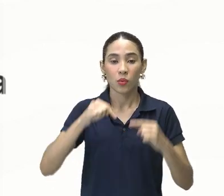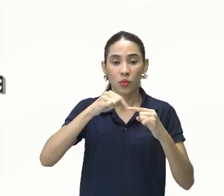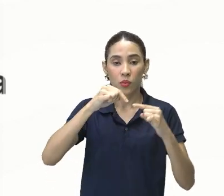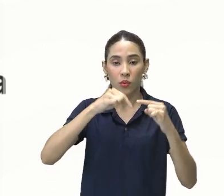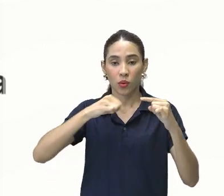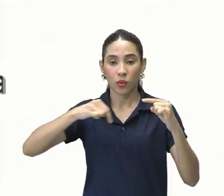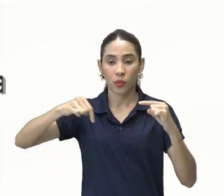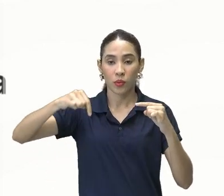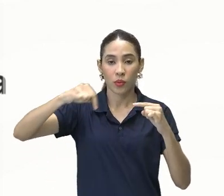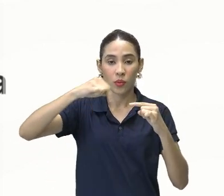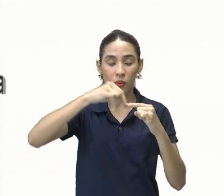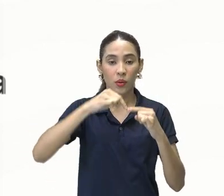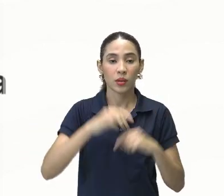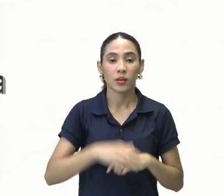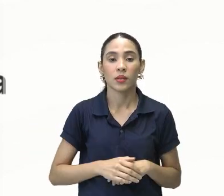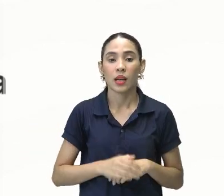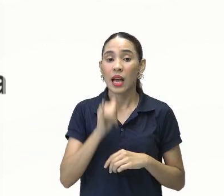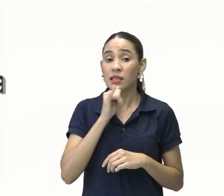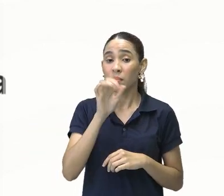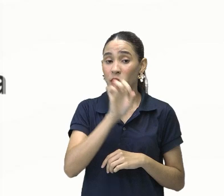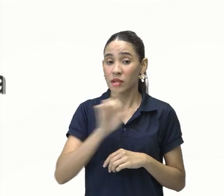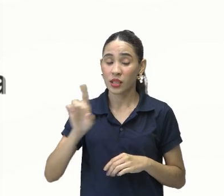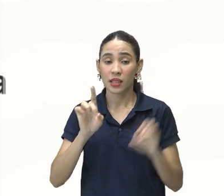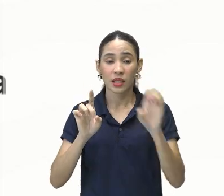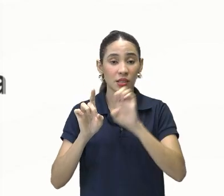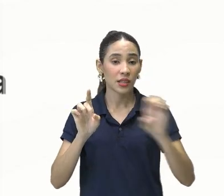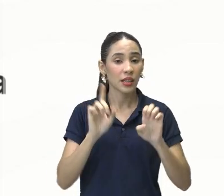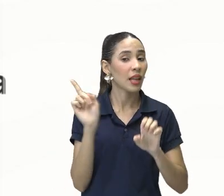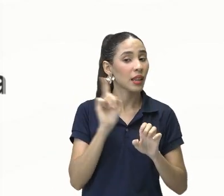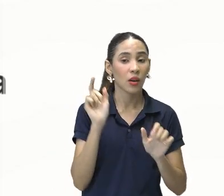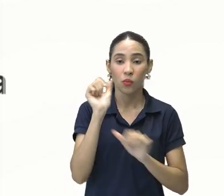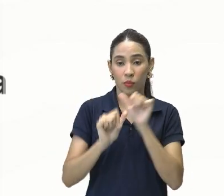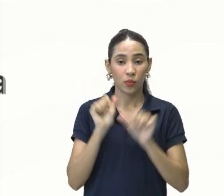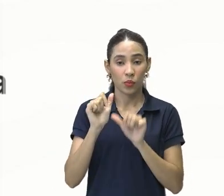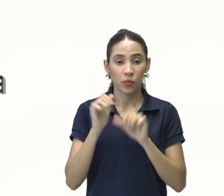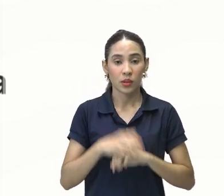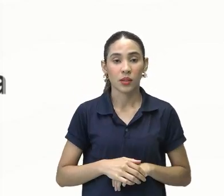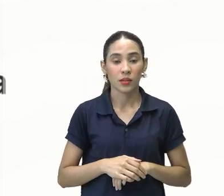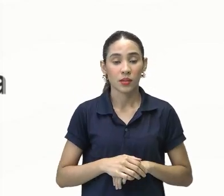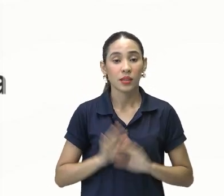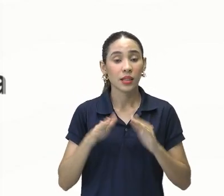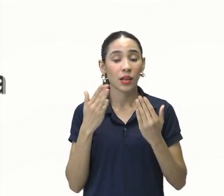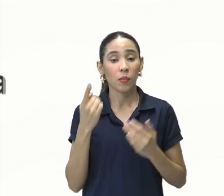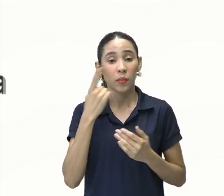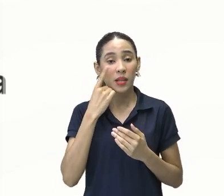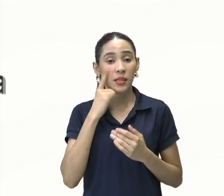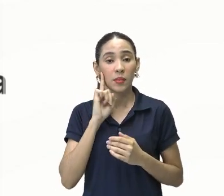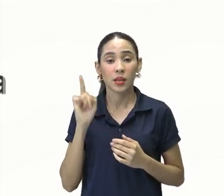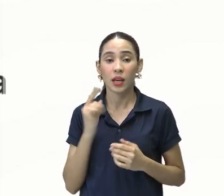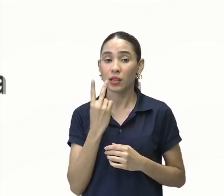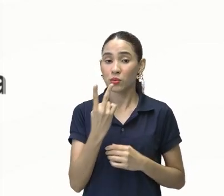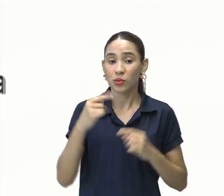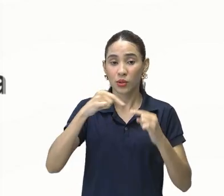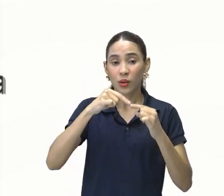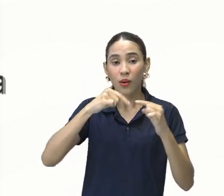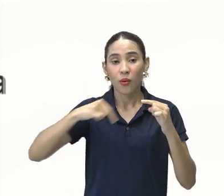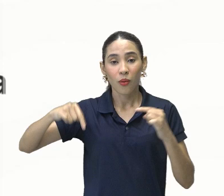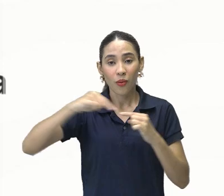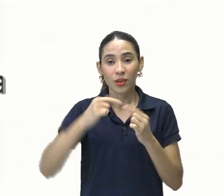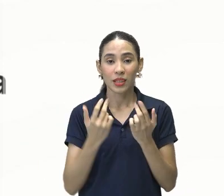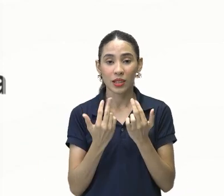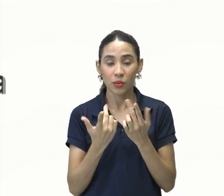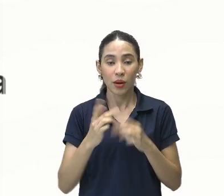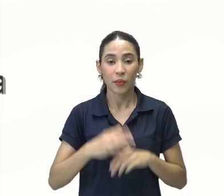roda, quem está à direita e à esquerda não vai alterar. Então, observe que as duas rodas são